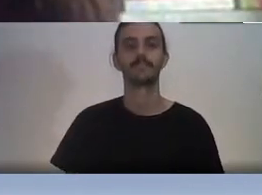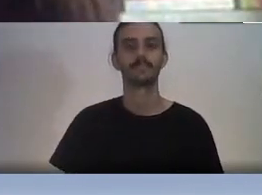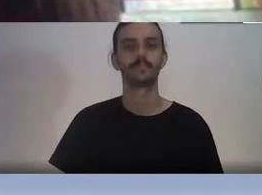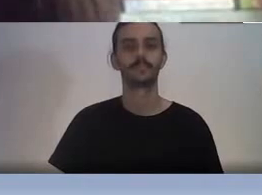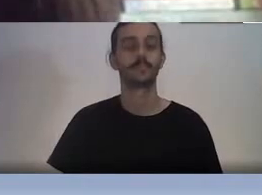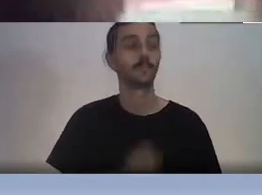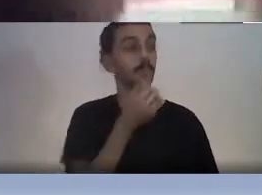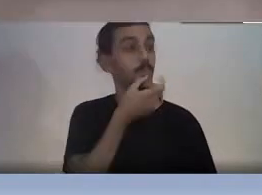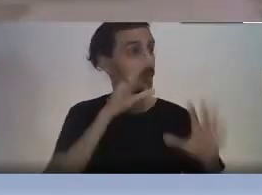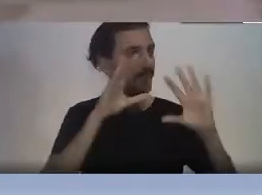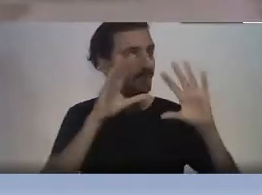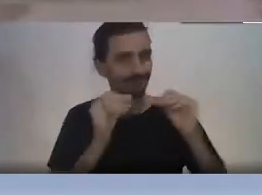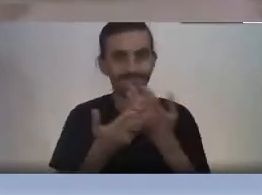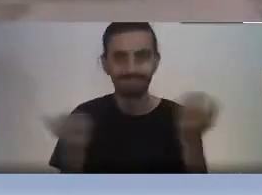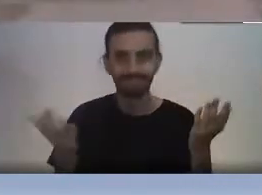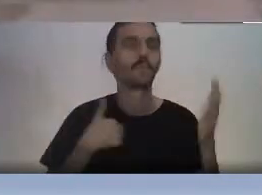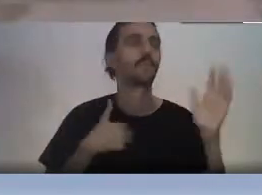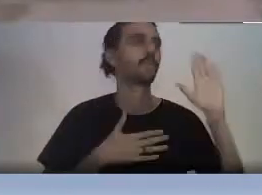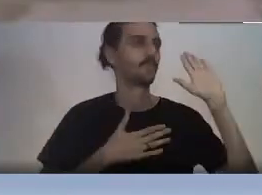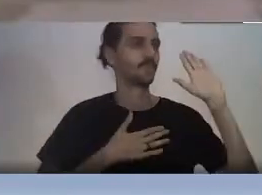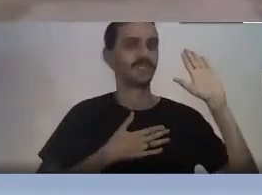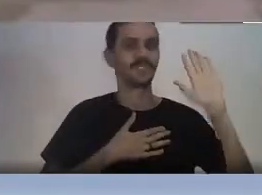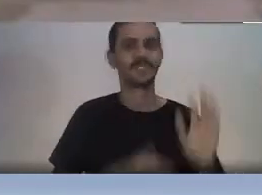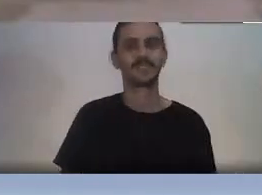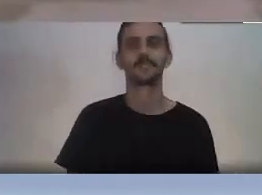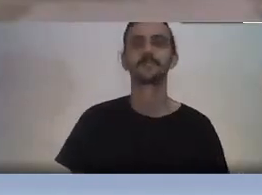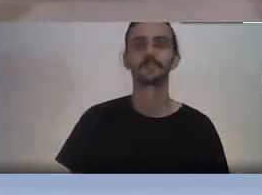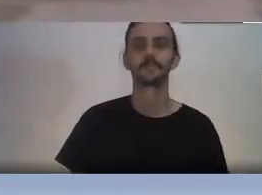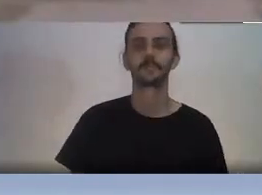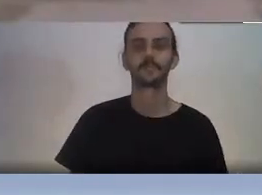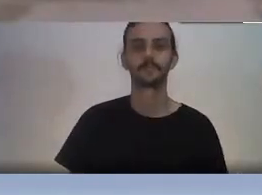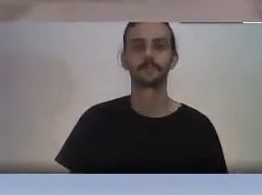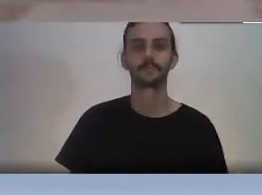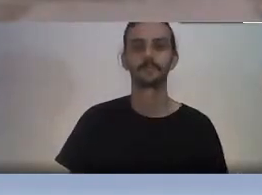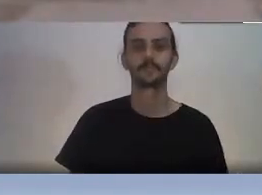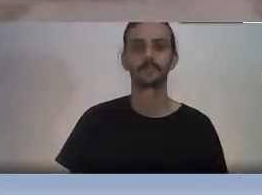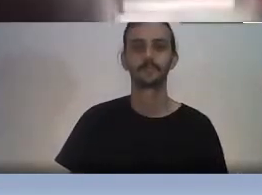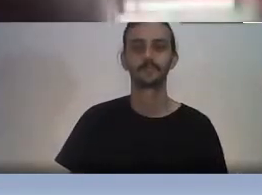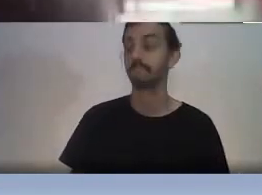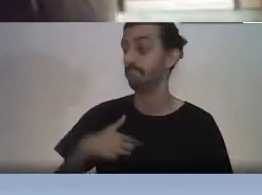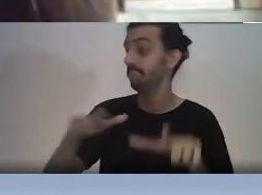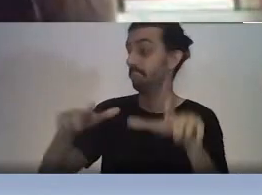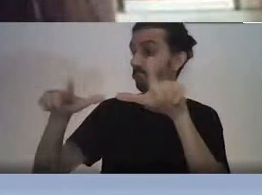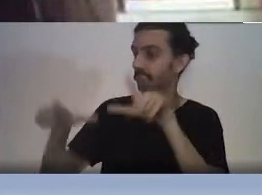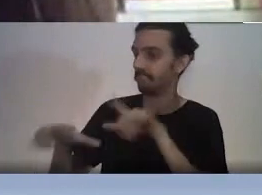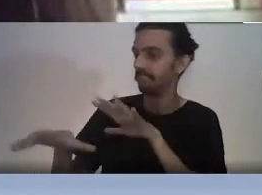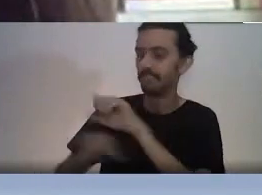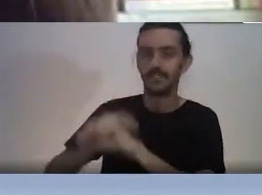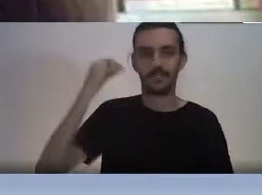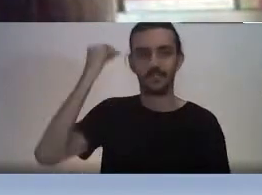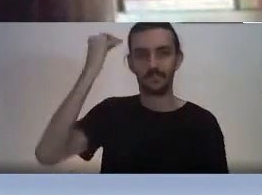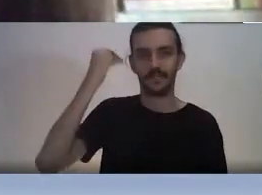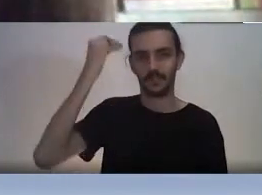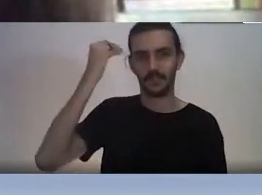Boa noite. Assim eu prometo. Eu lhe concedo o grau de psicóloga.